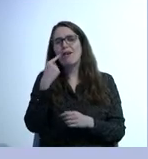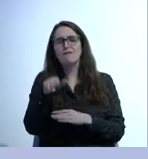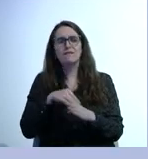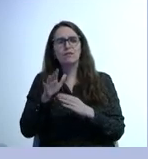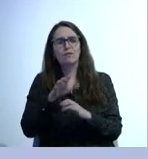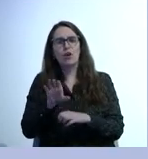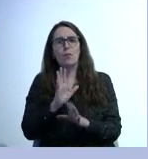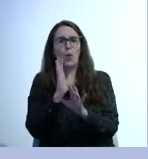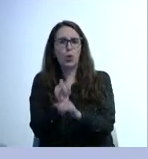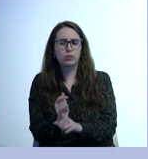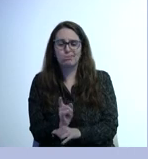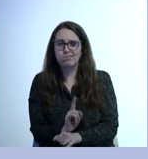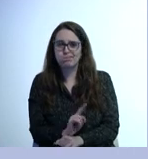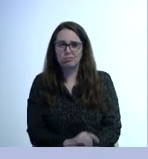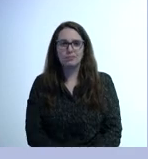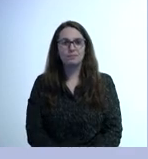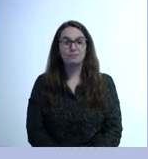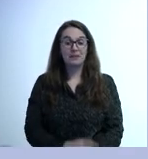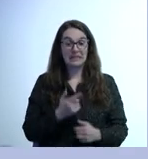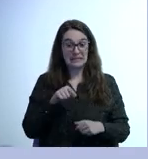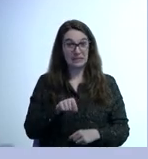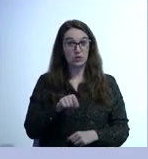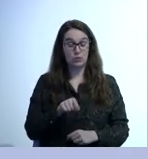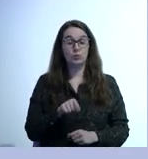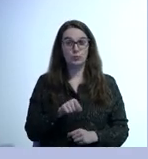em situações diferentes. E